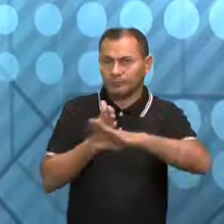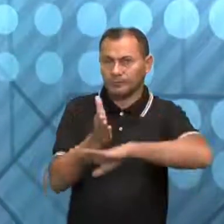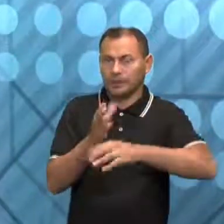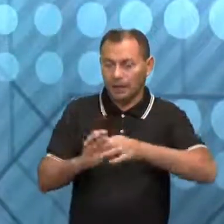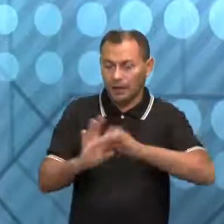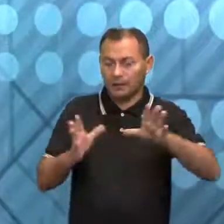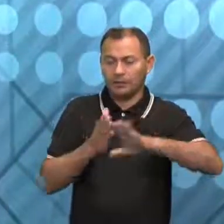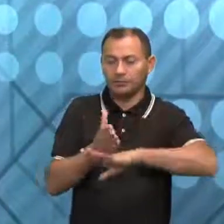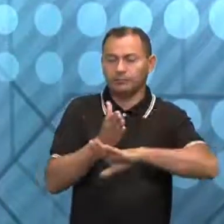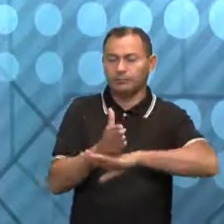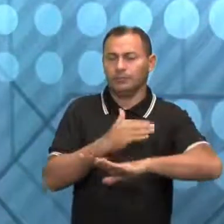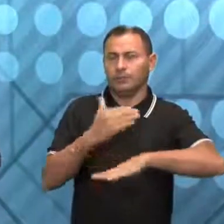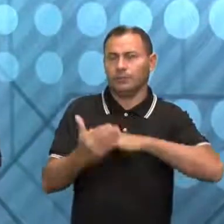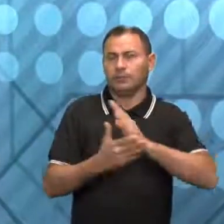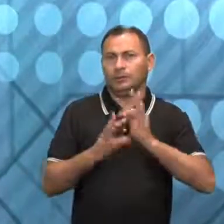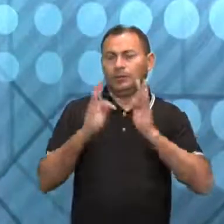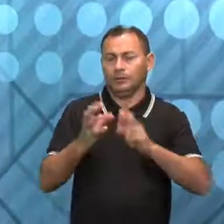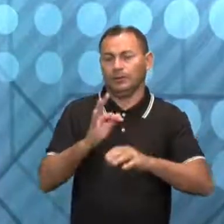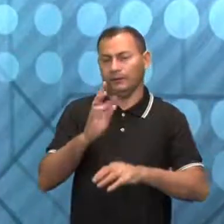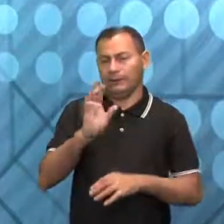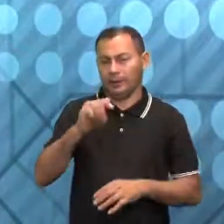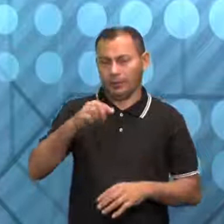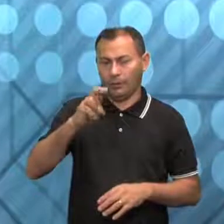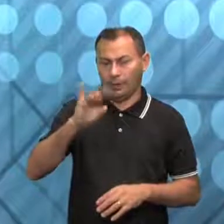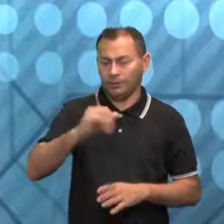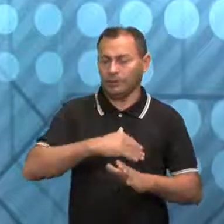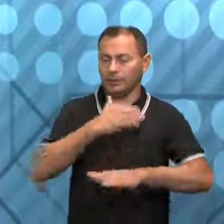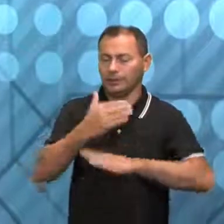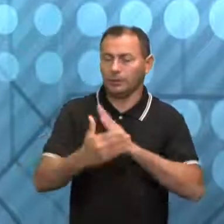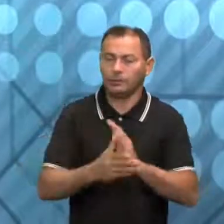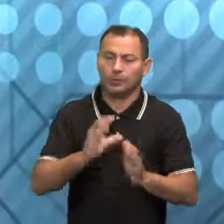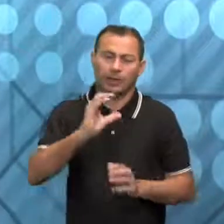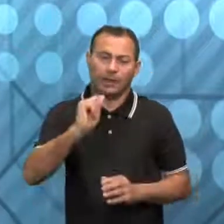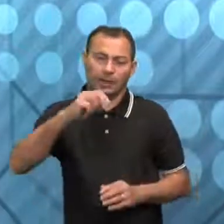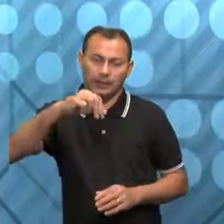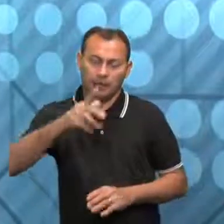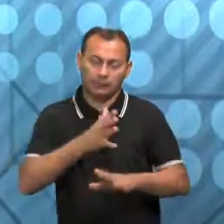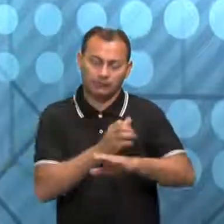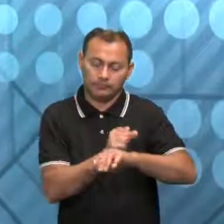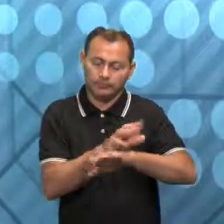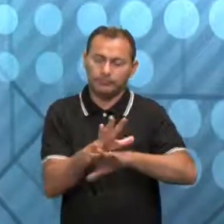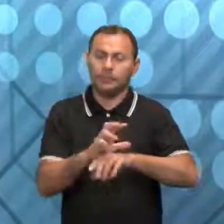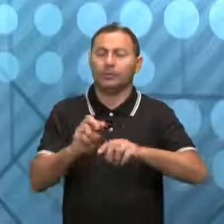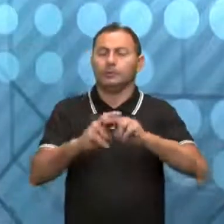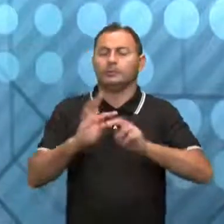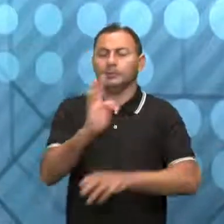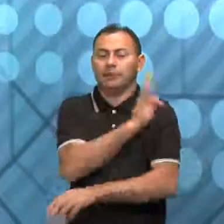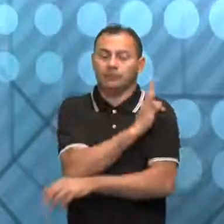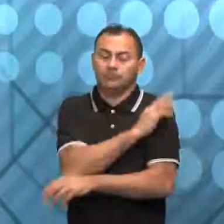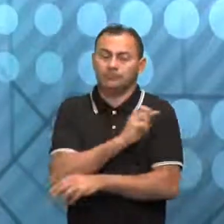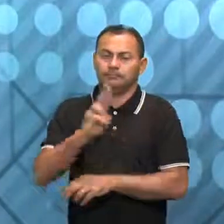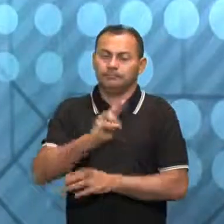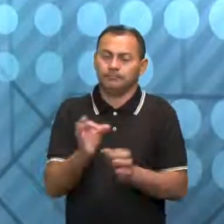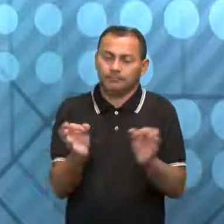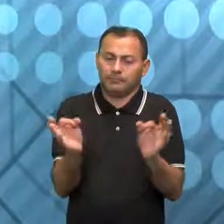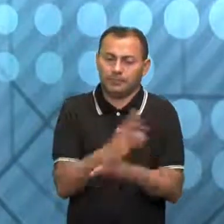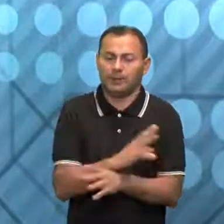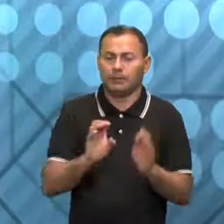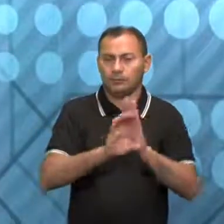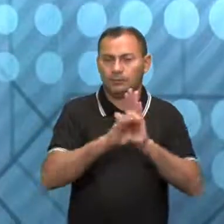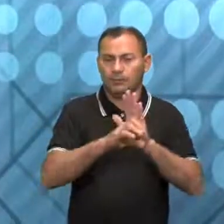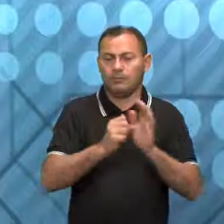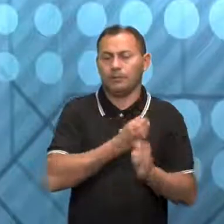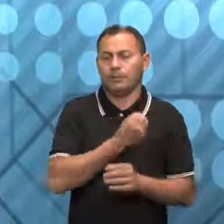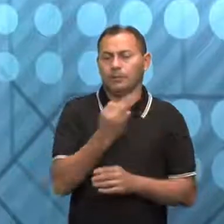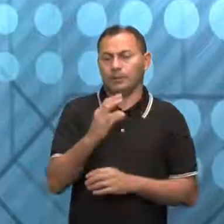acesso o tempo todo, em todas as frequências, para todos os subcanais. Por isso que é uma técnica tão utilizada, e assim a gente finaliza o nosso conceito